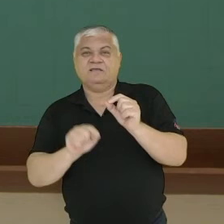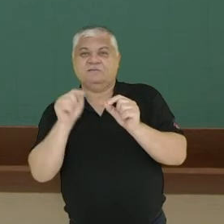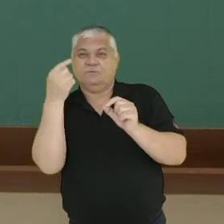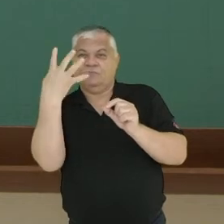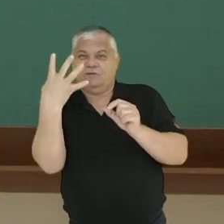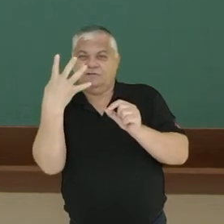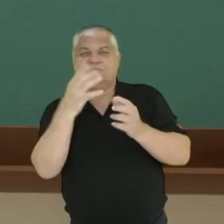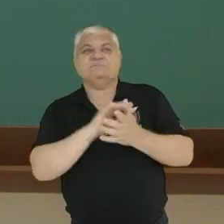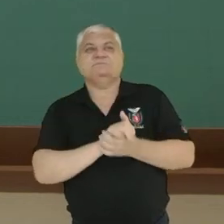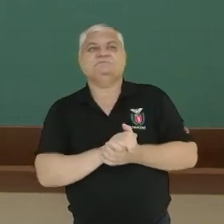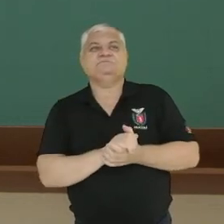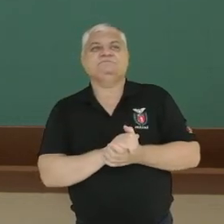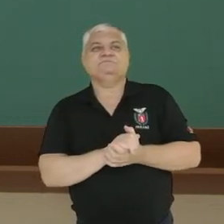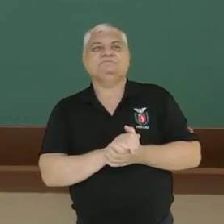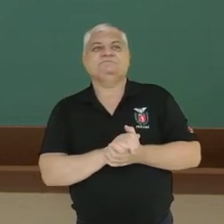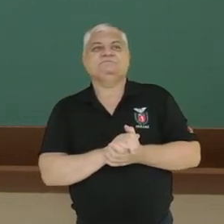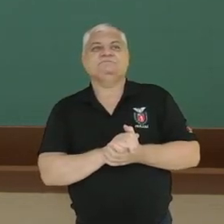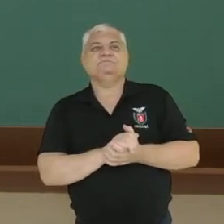base 4.